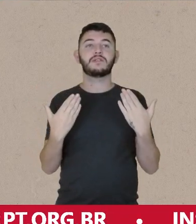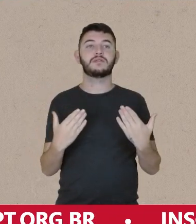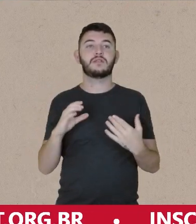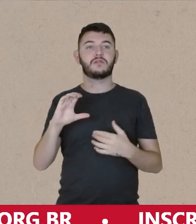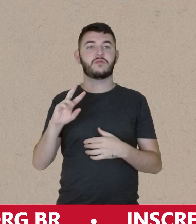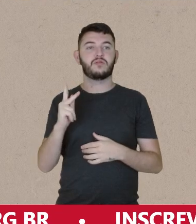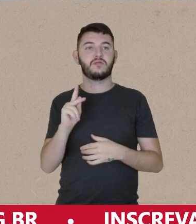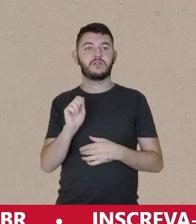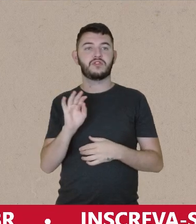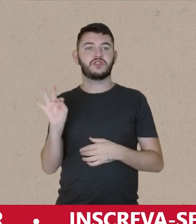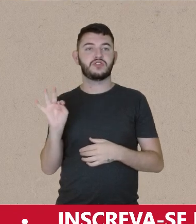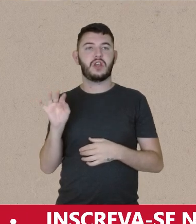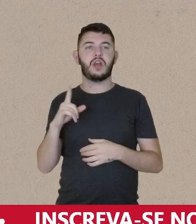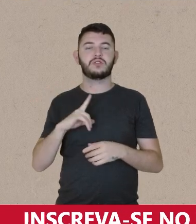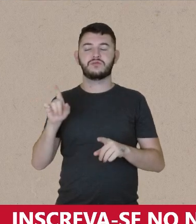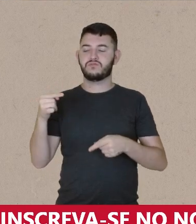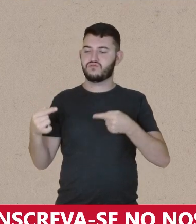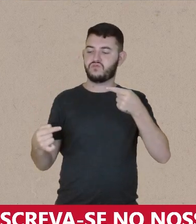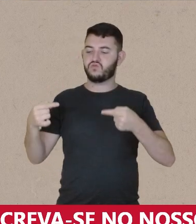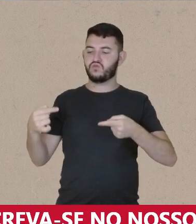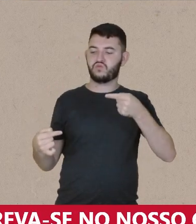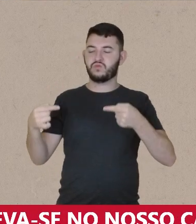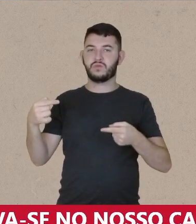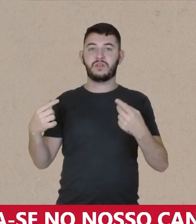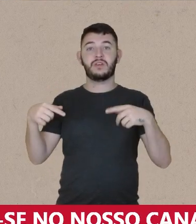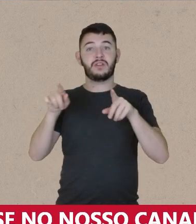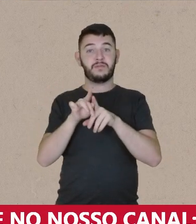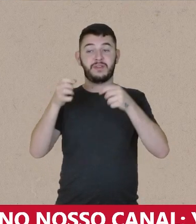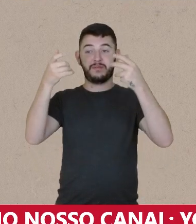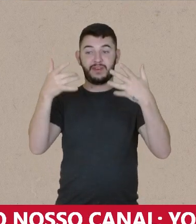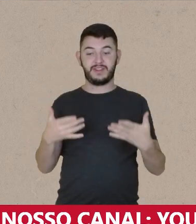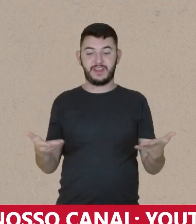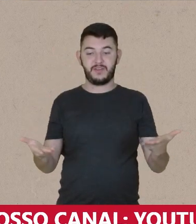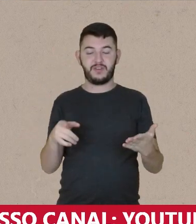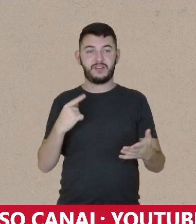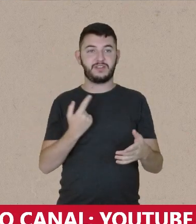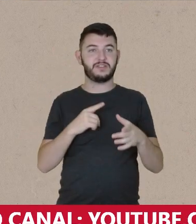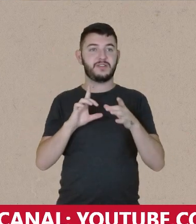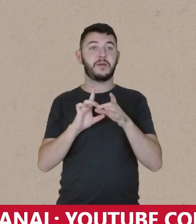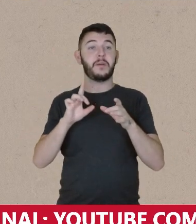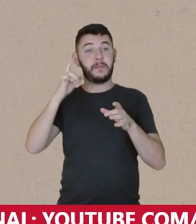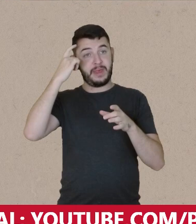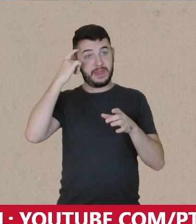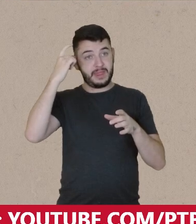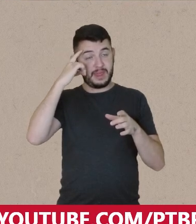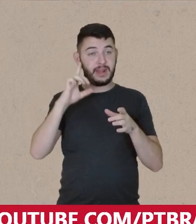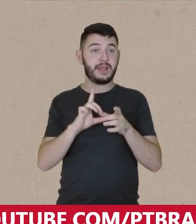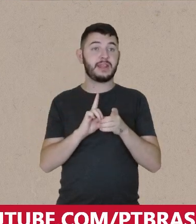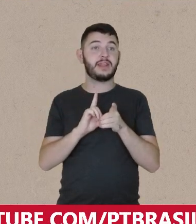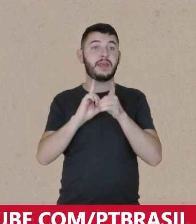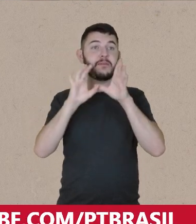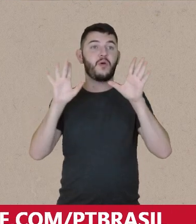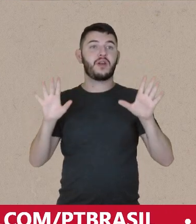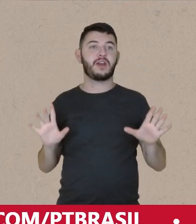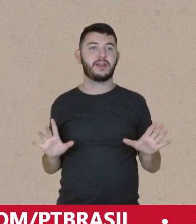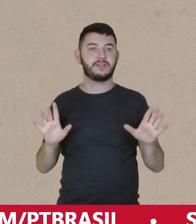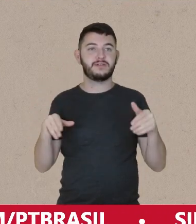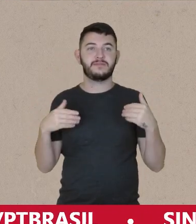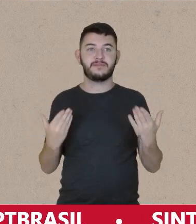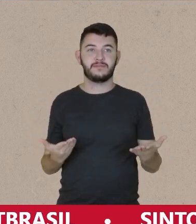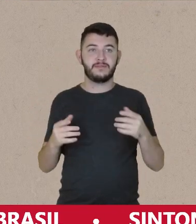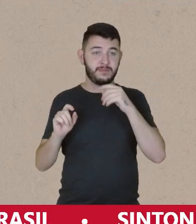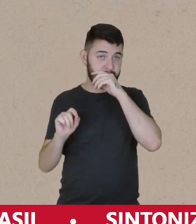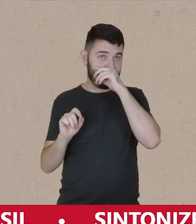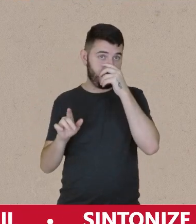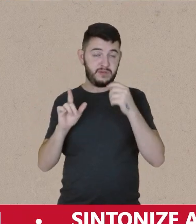aqui sem fim. Ela diz para a Cleusa, agora nós vamos ter que pensar na democracia. Mudança total seria uma revolução. O país não sabe